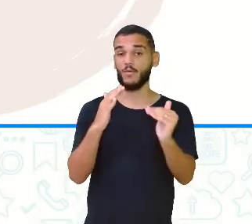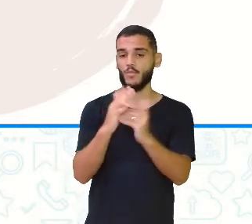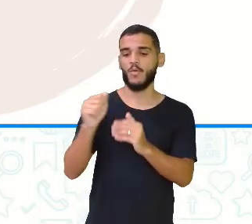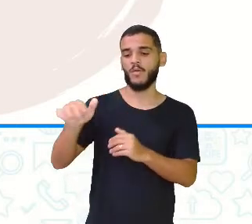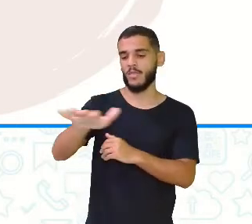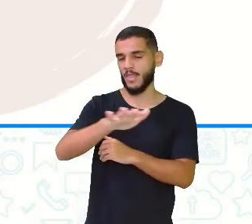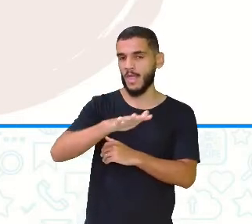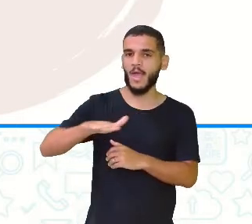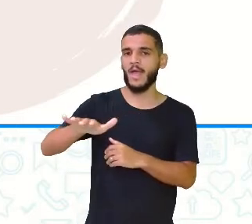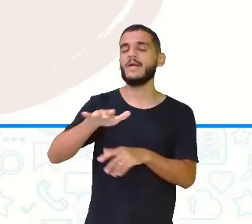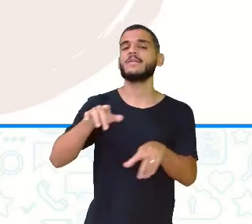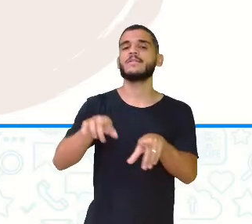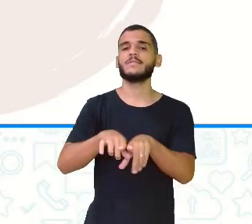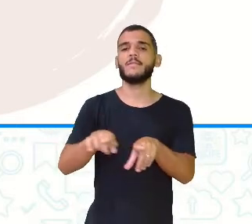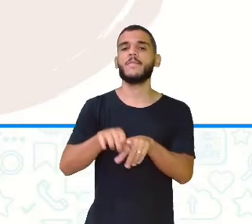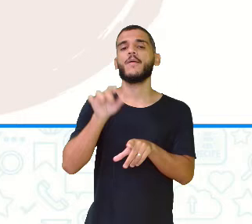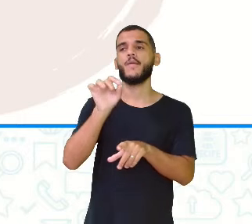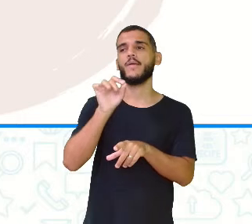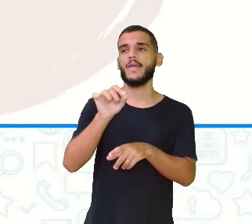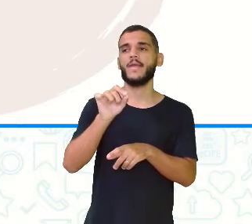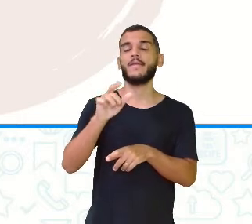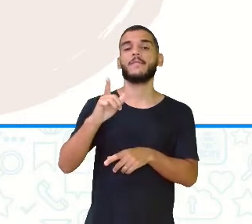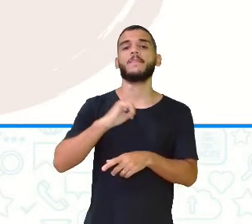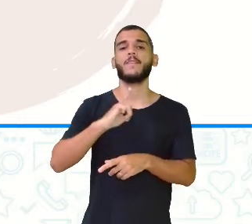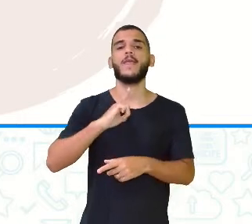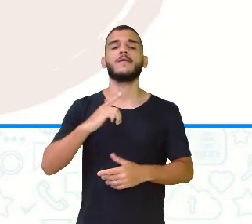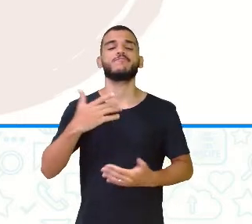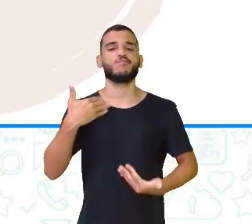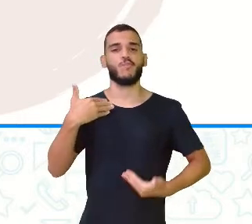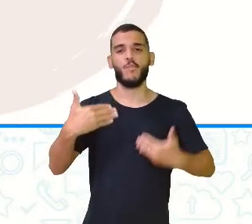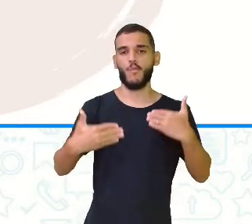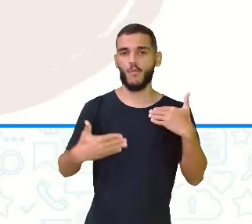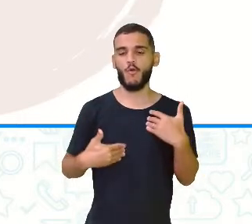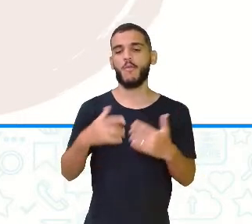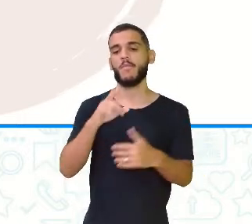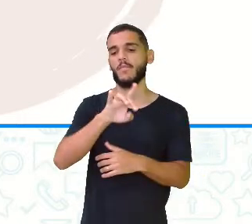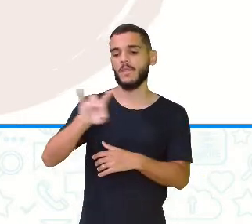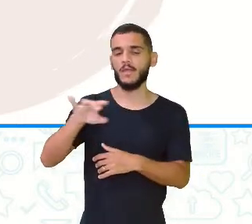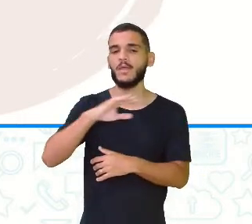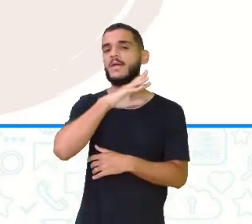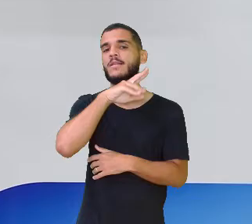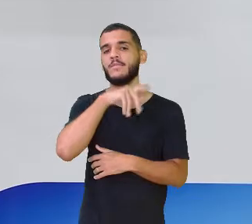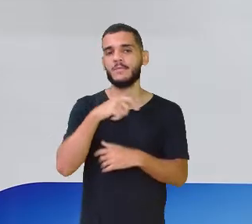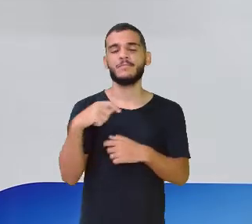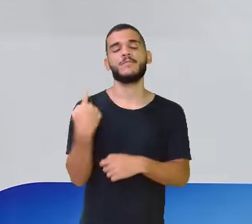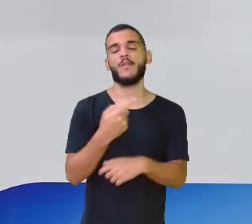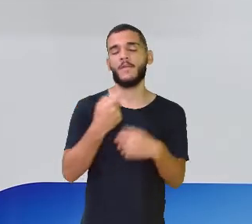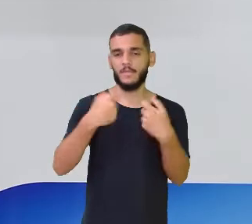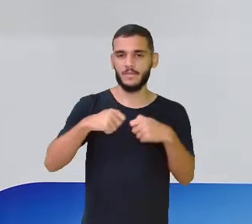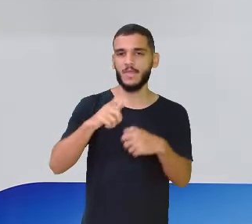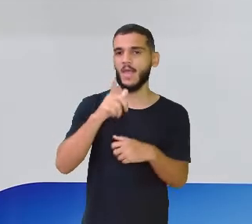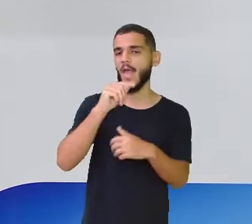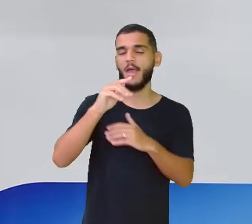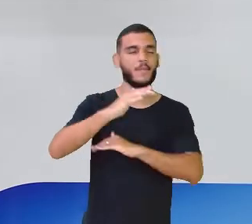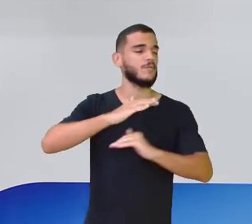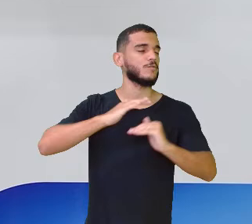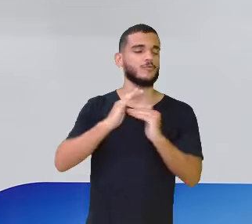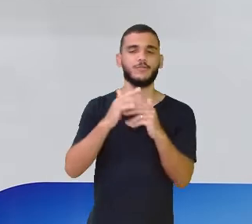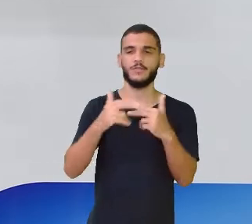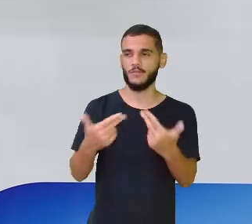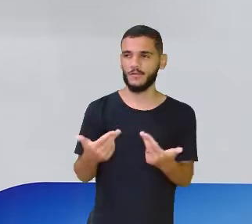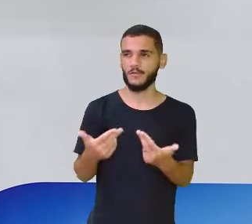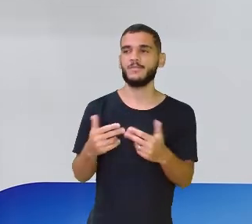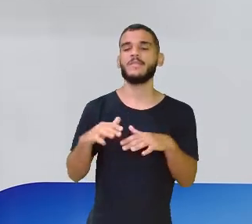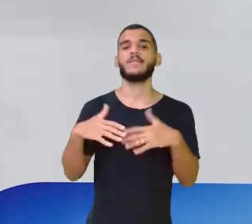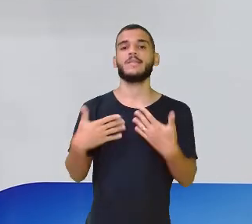região ali e também está no corpo dos organismos, porque a gente precisa de água para tudo, inclusive para